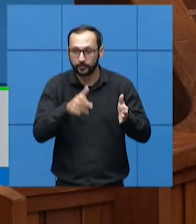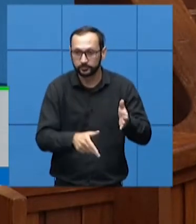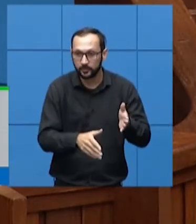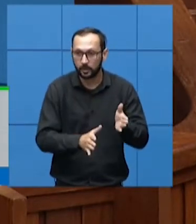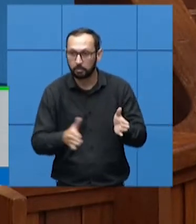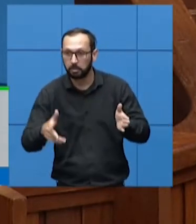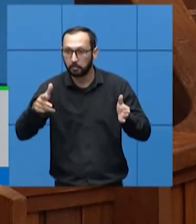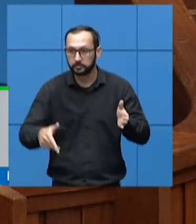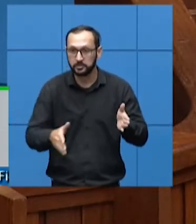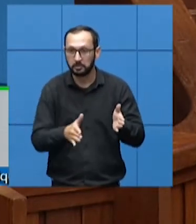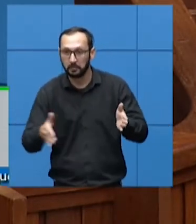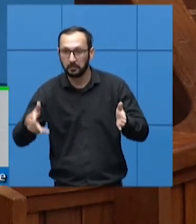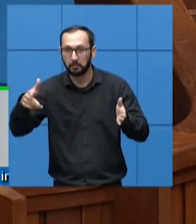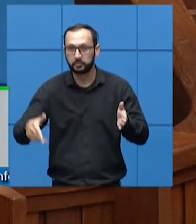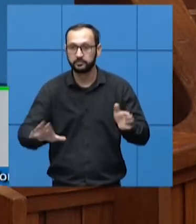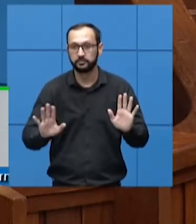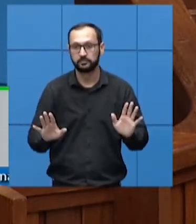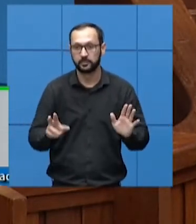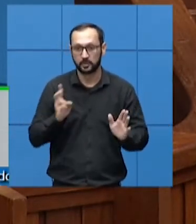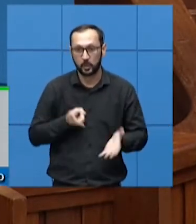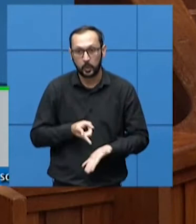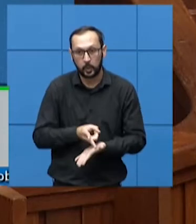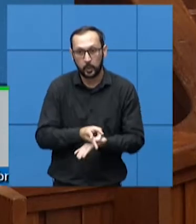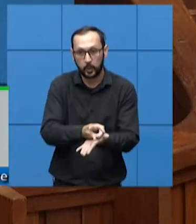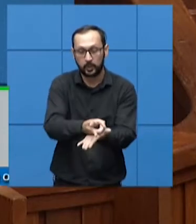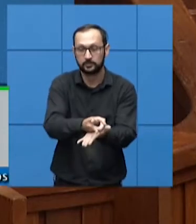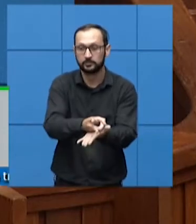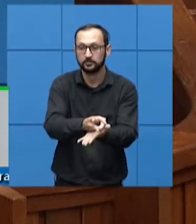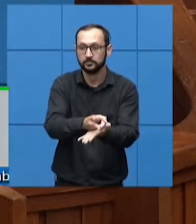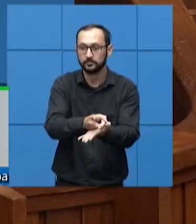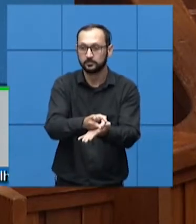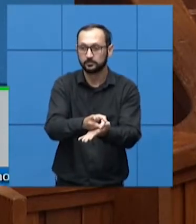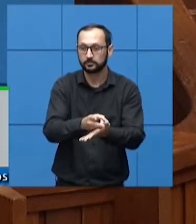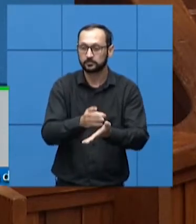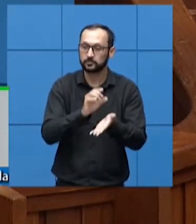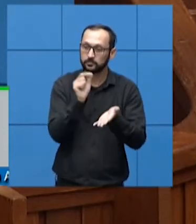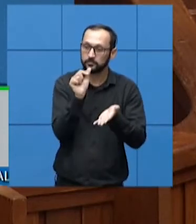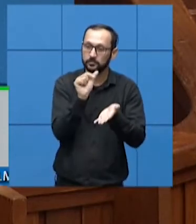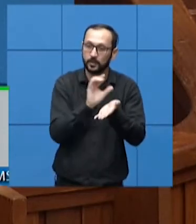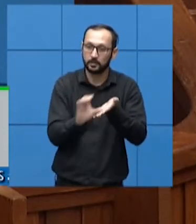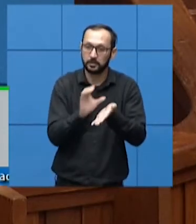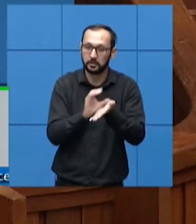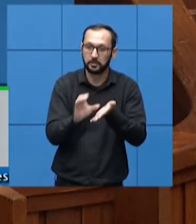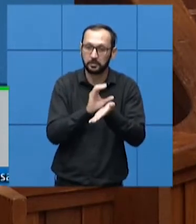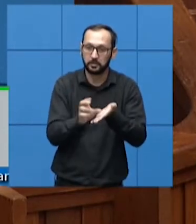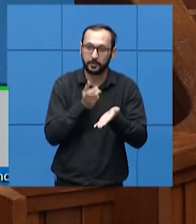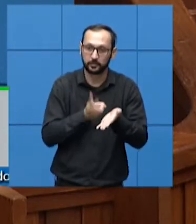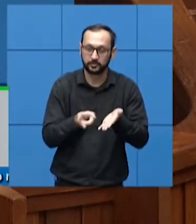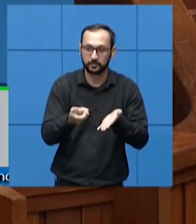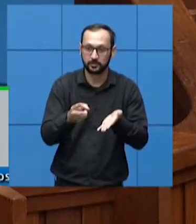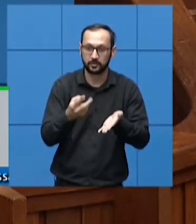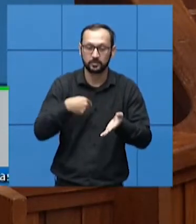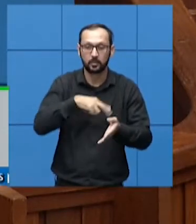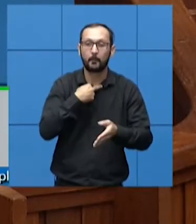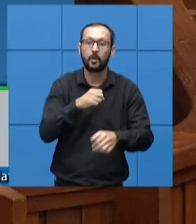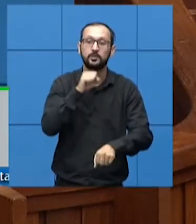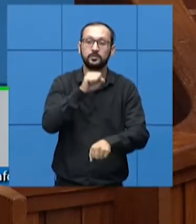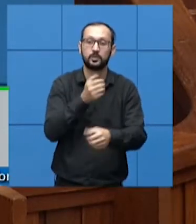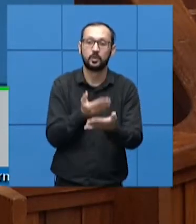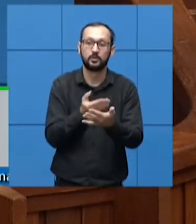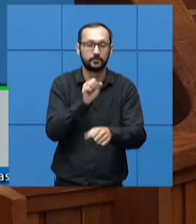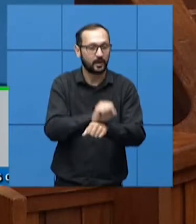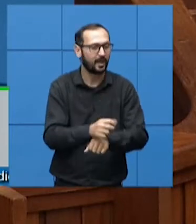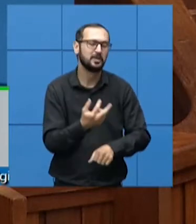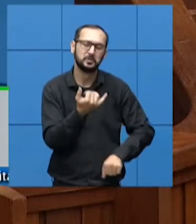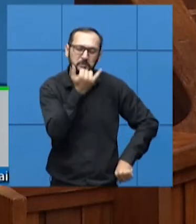de forma que a manutenção dos serviços seja garantida sem interrupção. Nós não podemos parar durante o ano letivo e